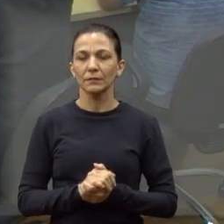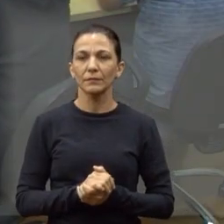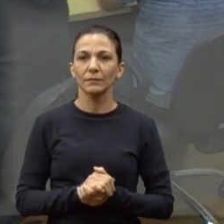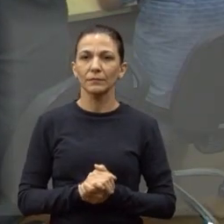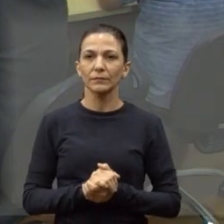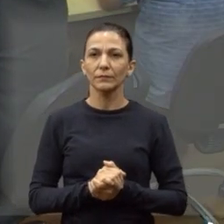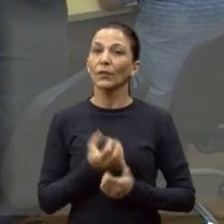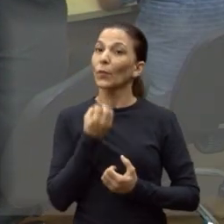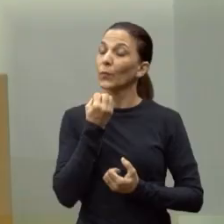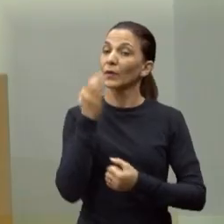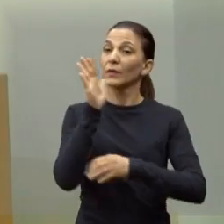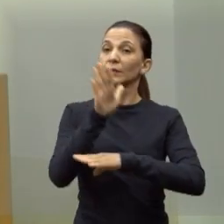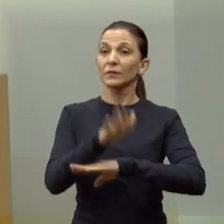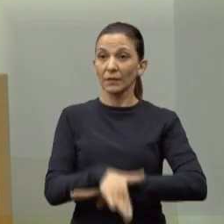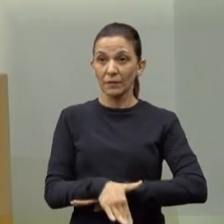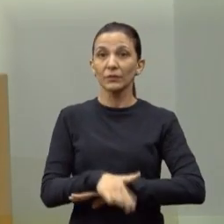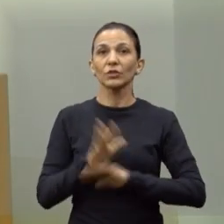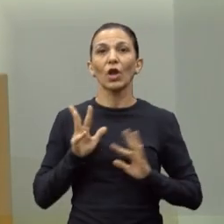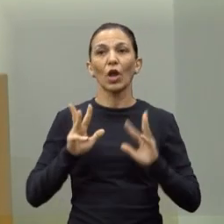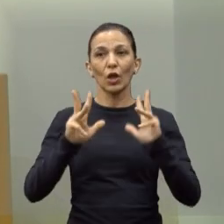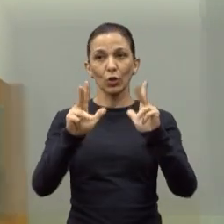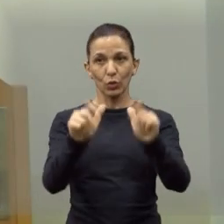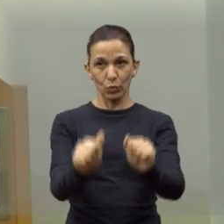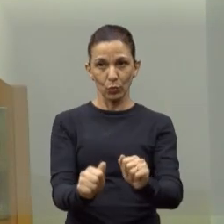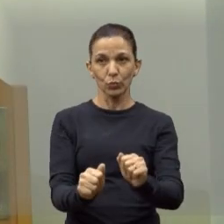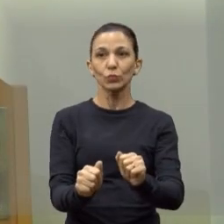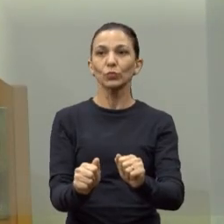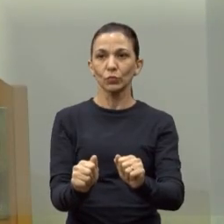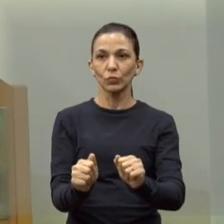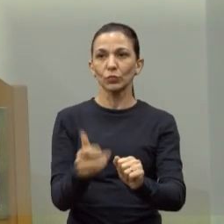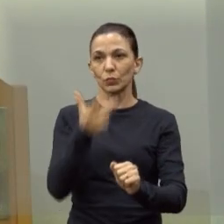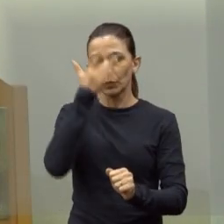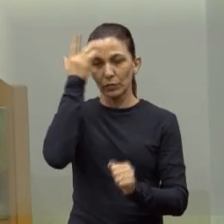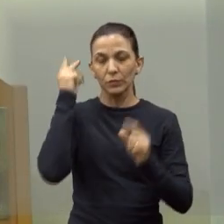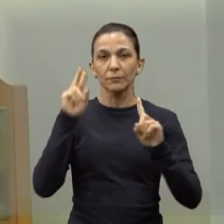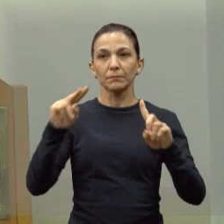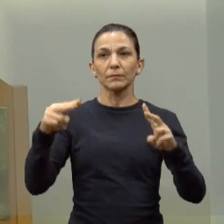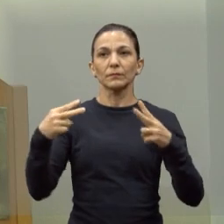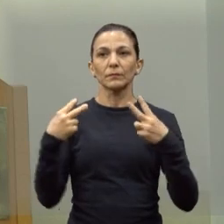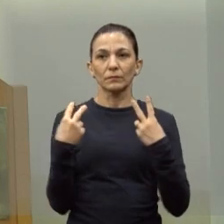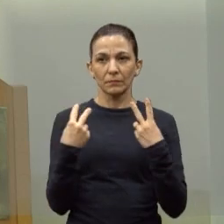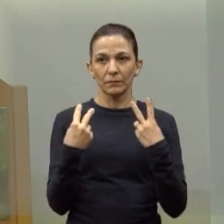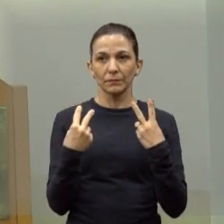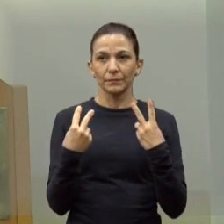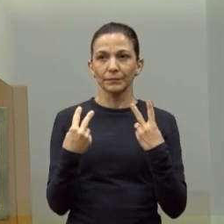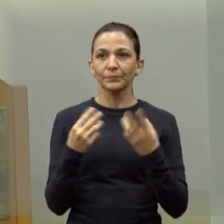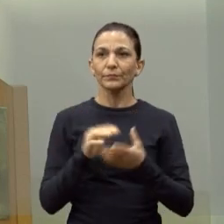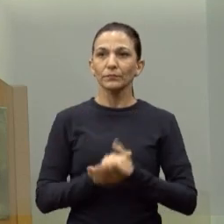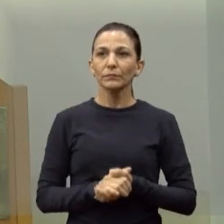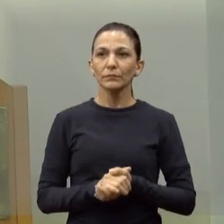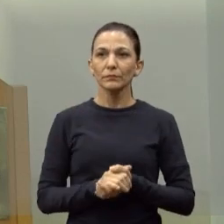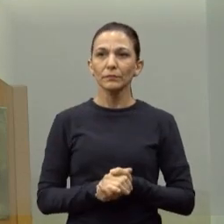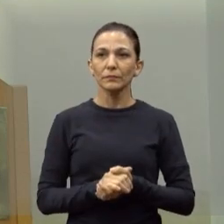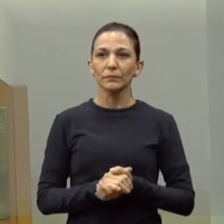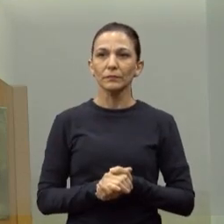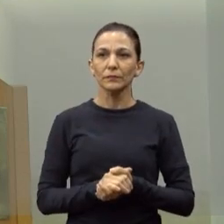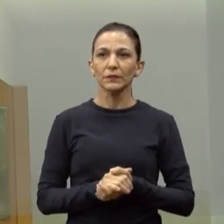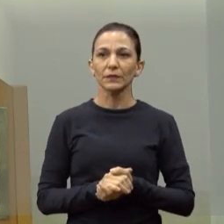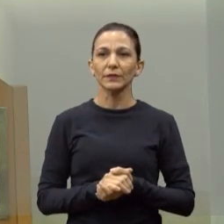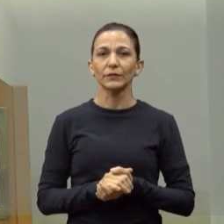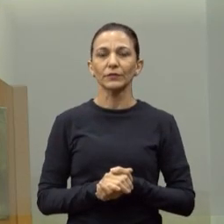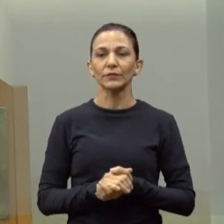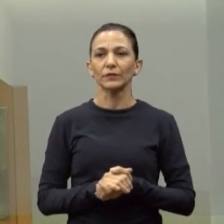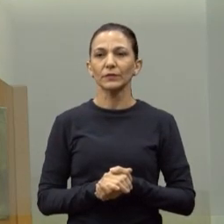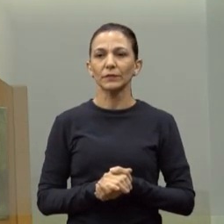Boa tarde a todos a mesa é mais colegas quem assiste aqui no plenário e que acompanha no plenário